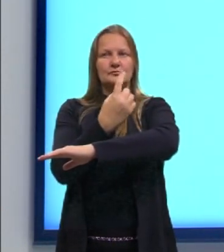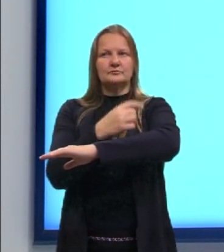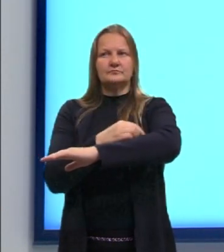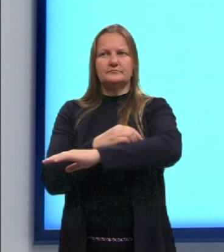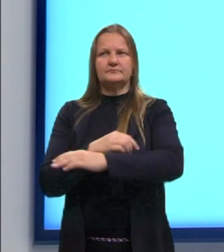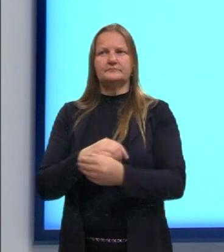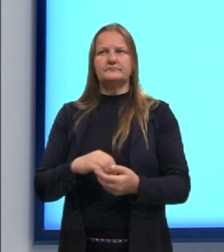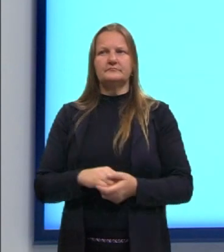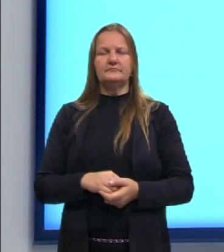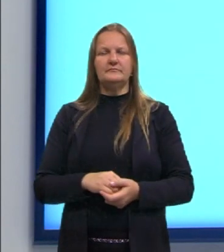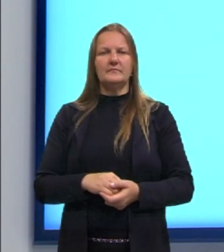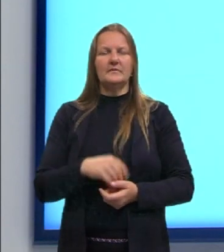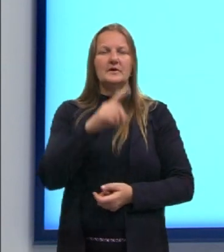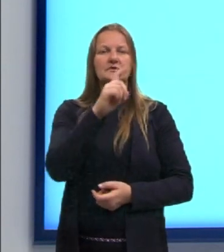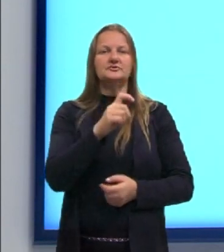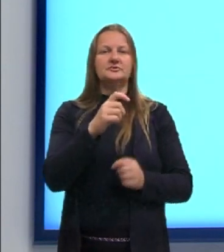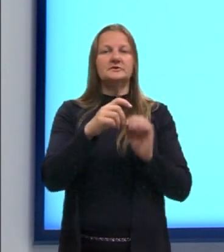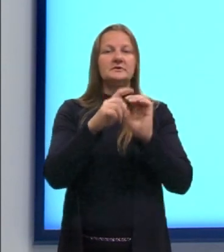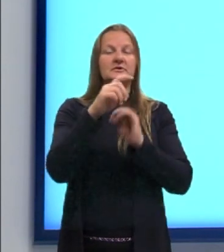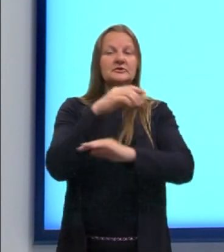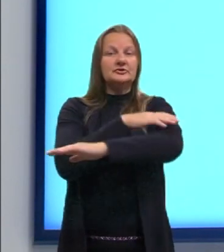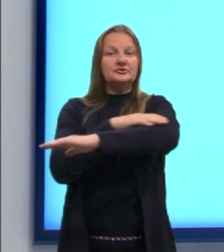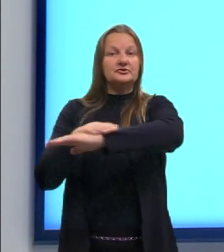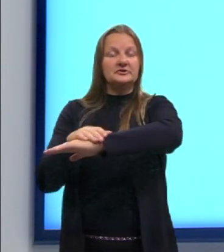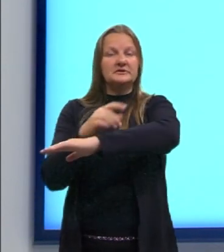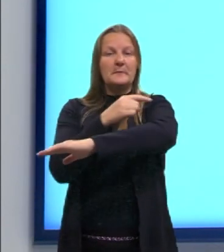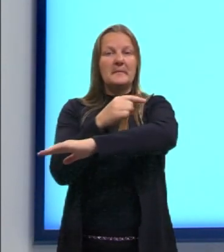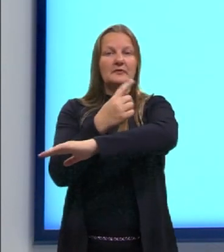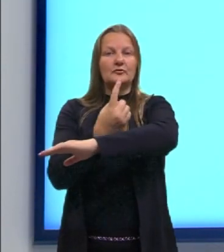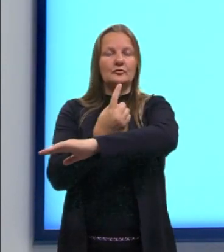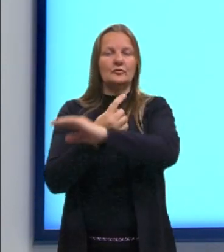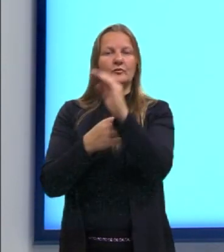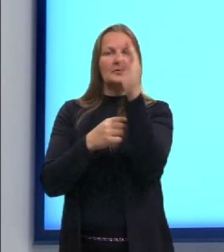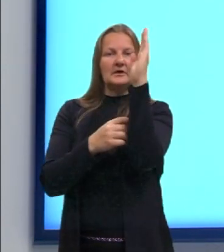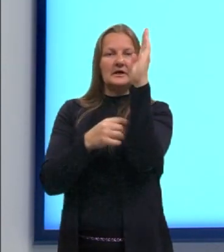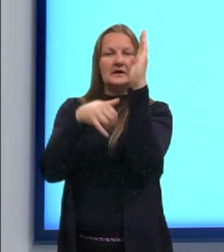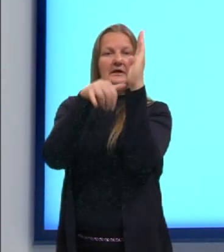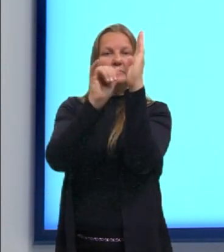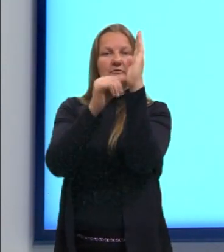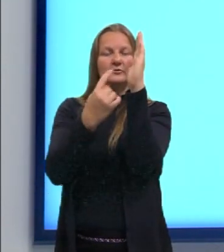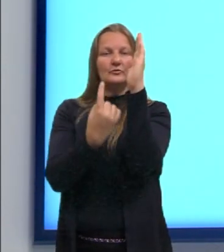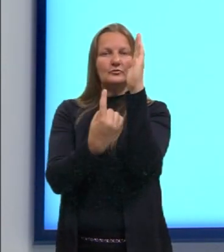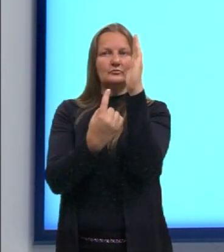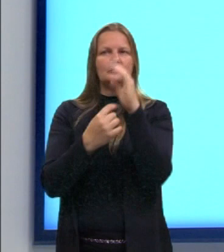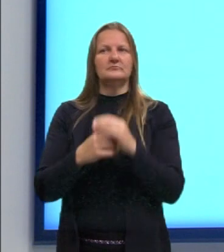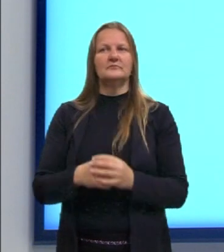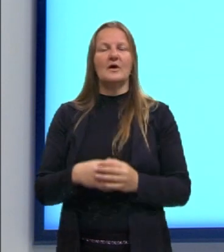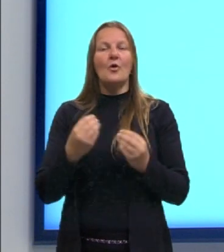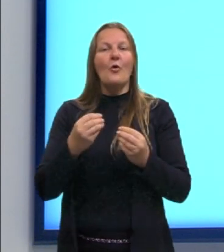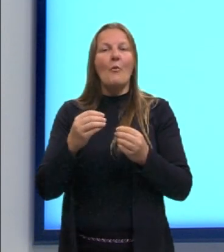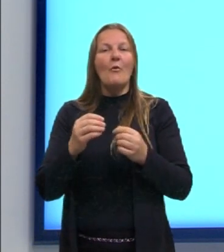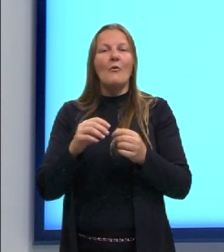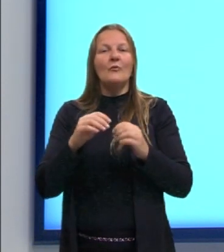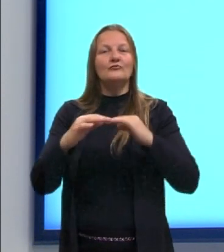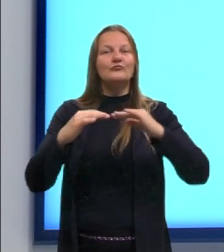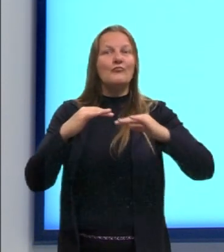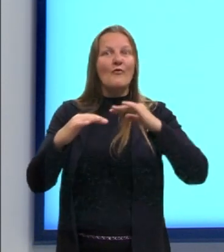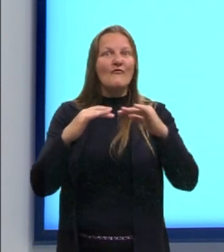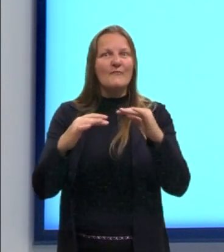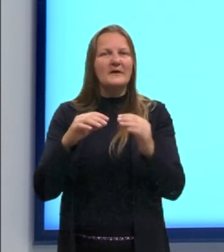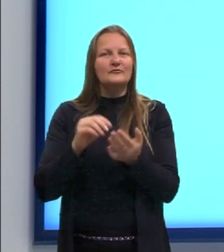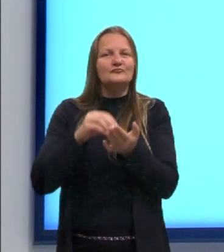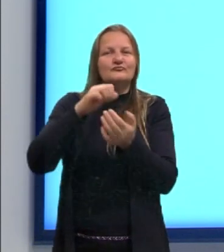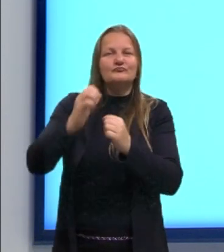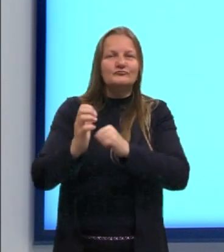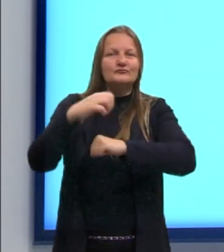x é igual a menos 1, enquanto o y é igual a 1. E agora nós vamos ver esses comandos, né, os comandos que foram